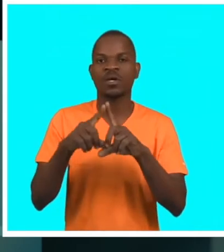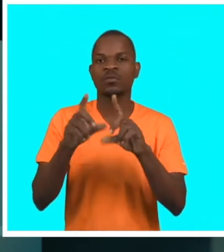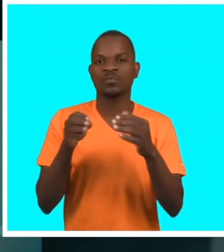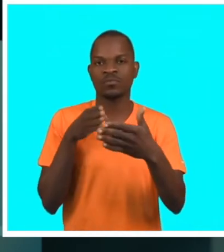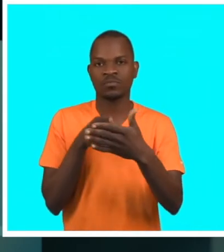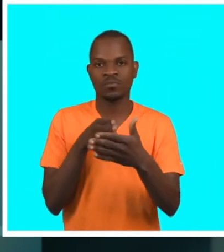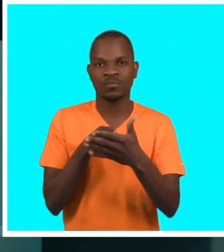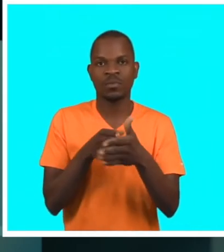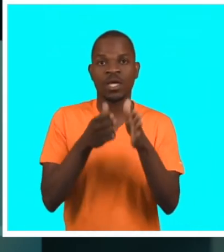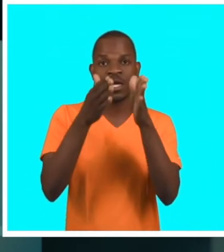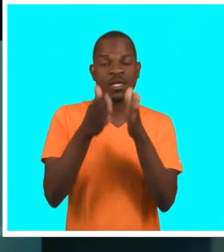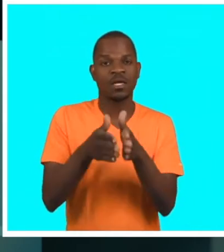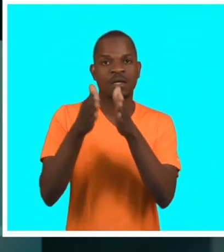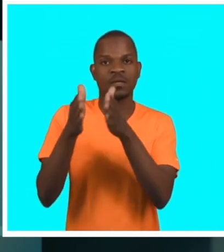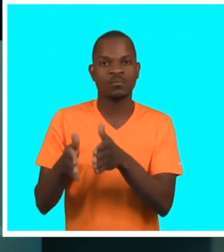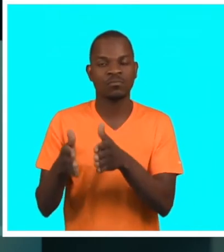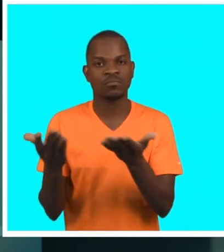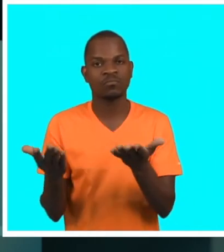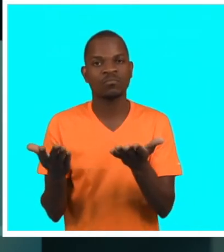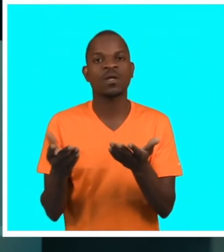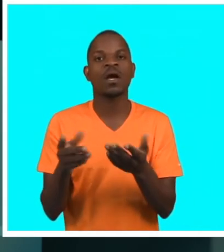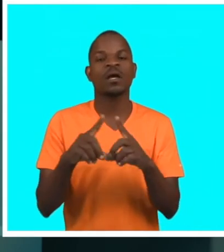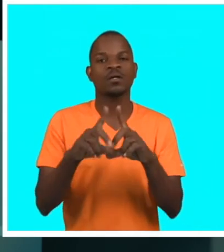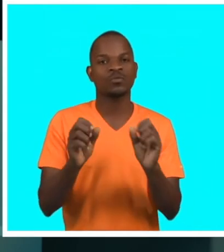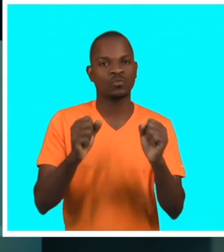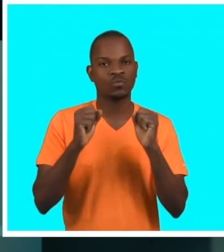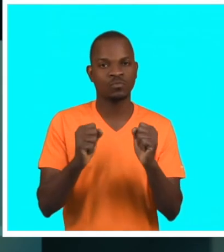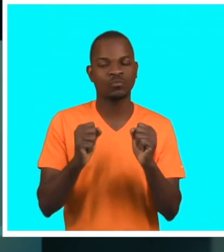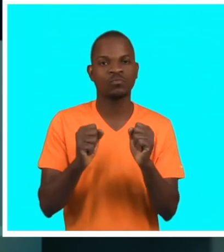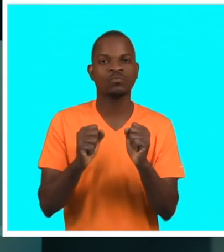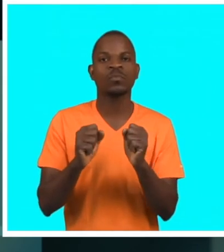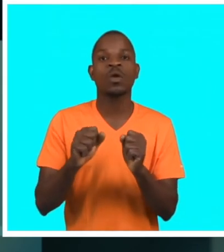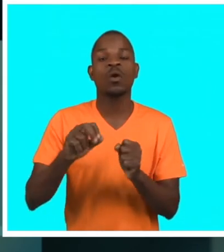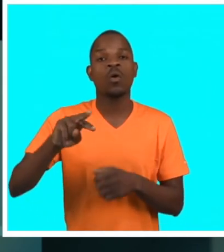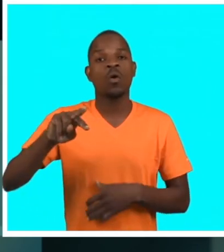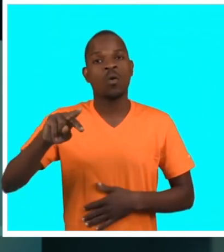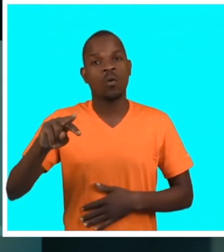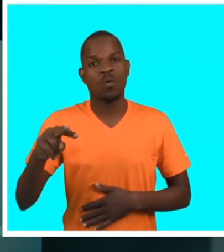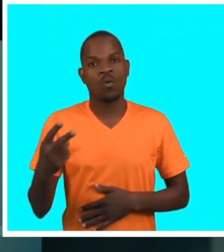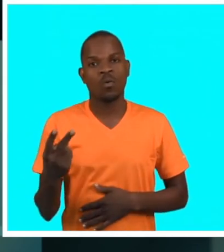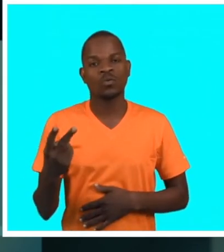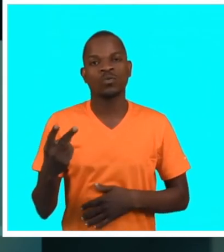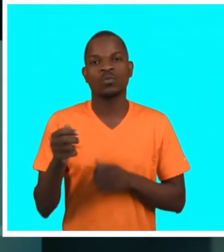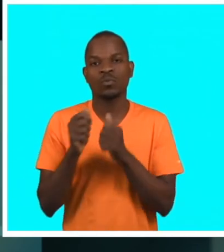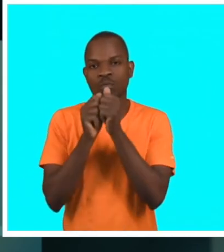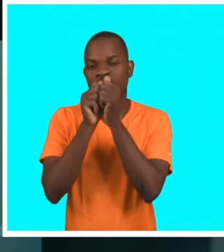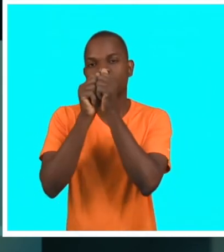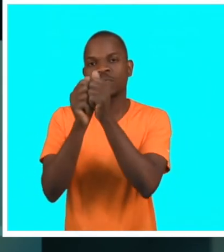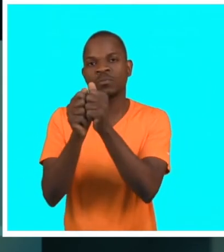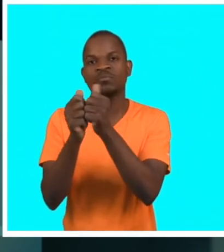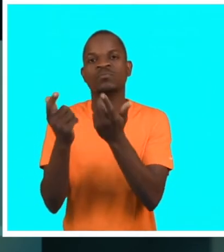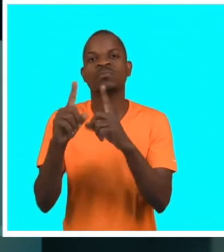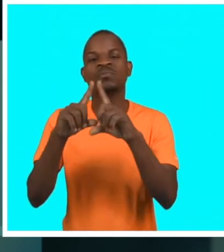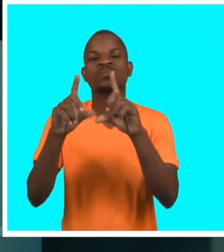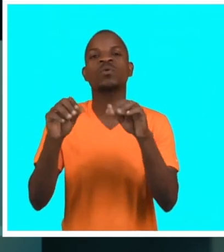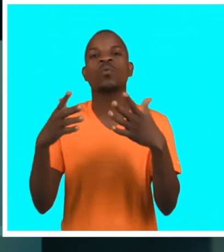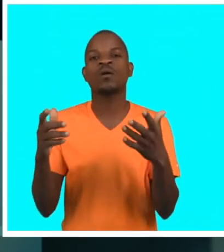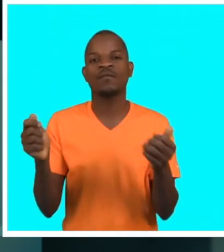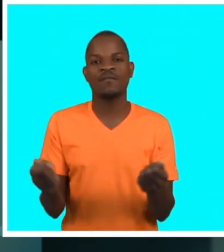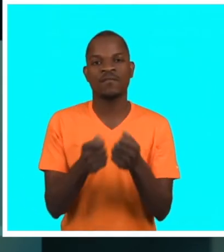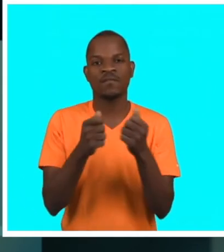a esse ponto. Em relação a este prémio foi no Festival da